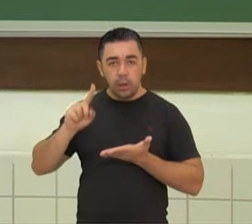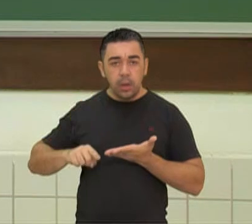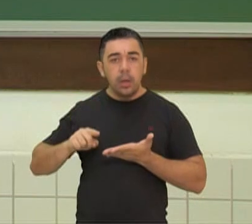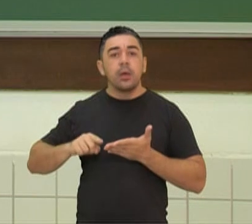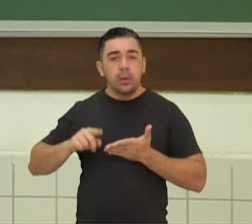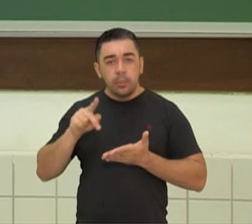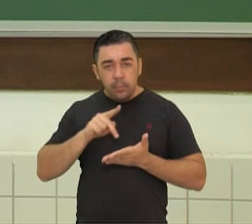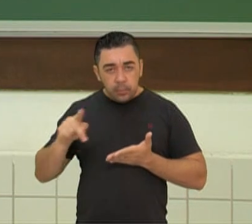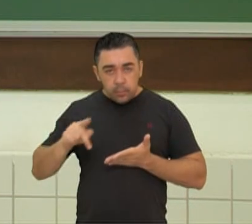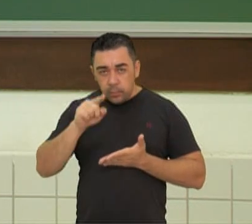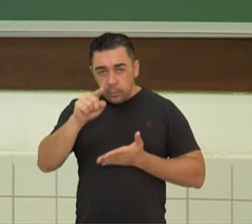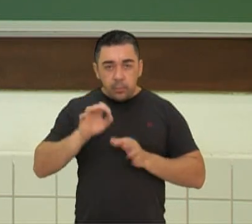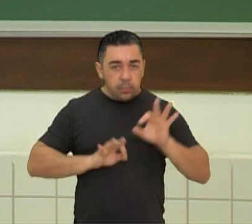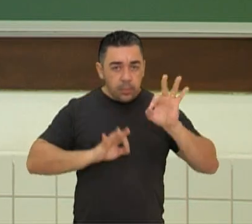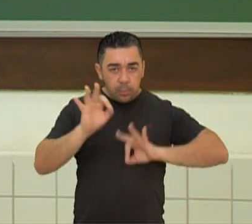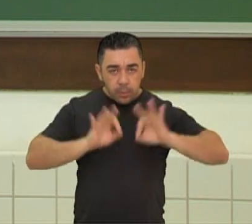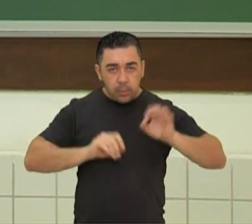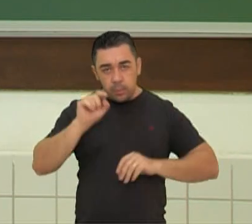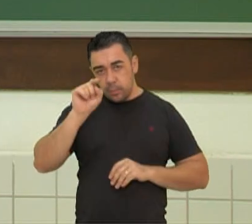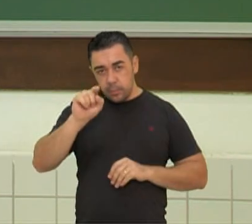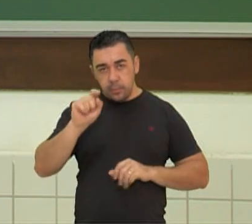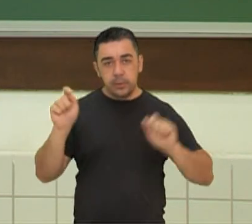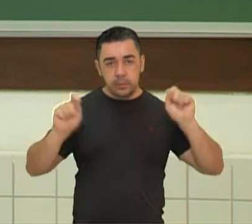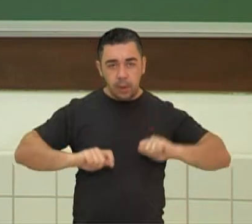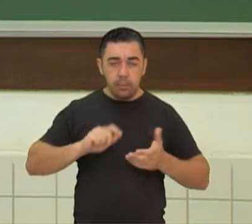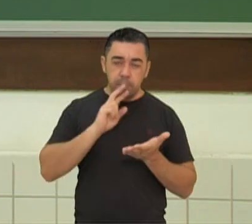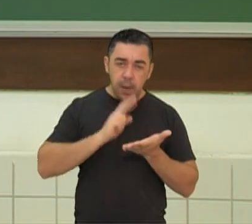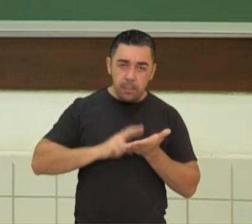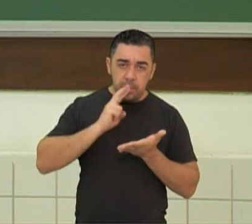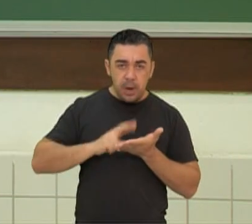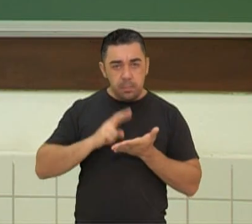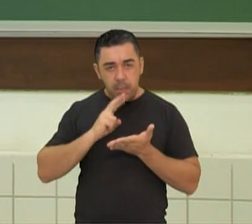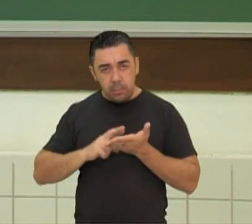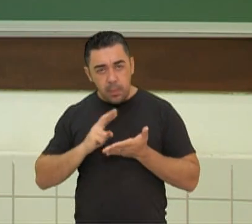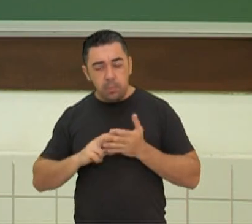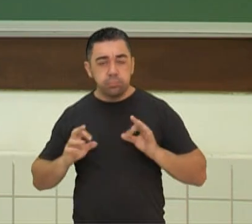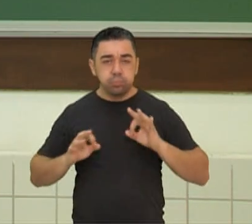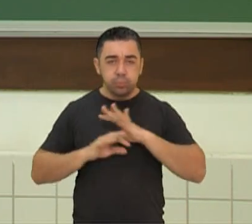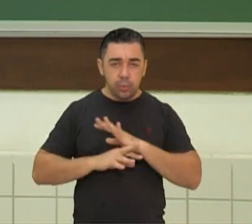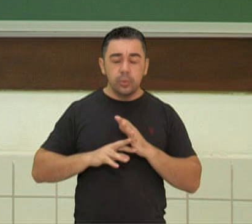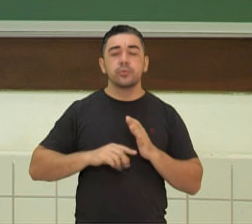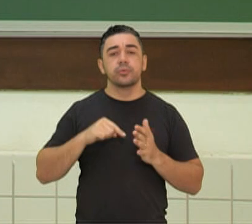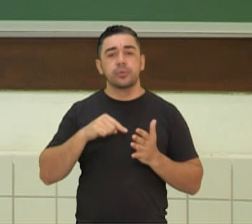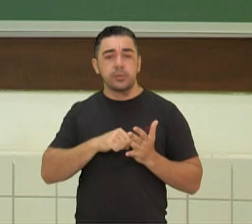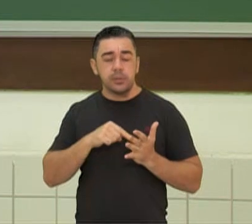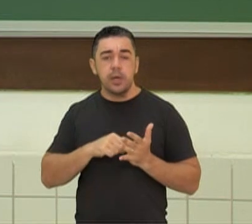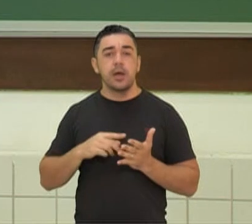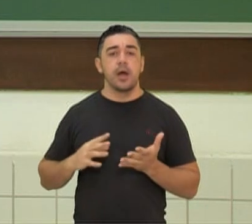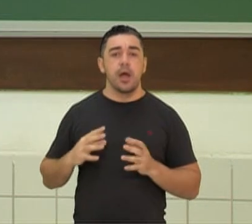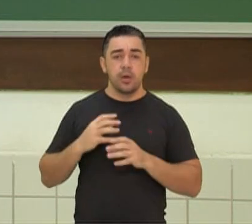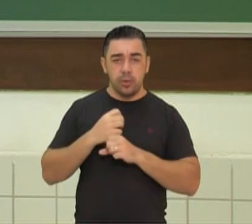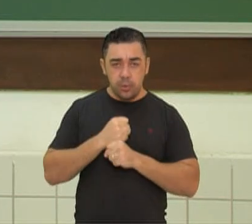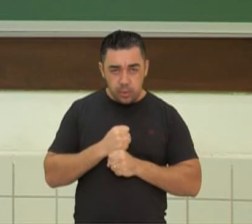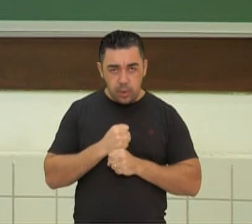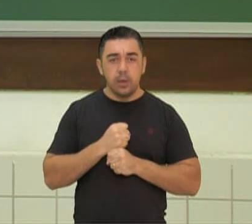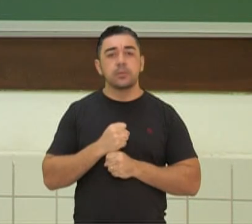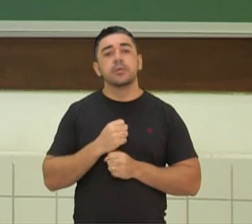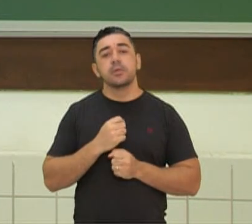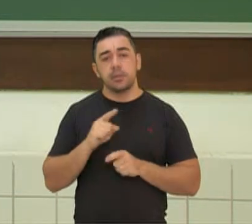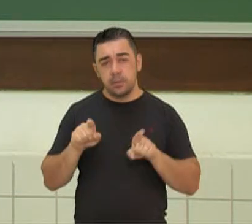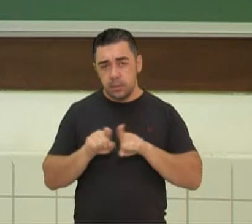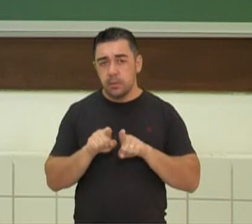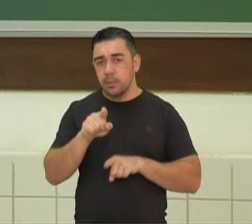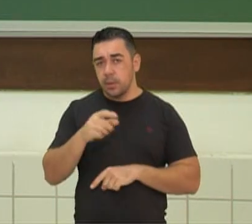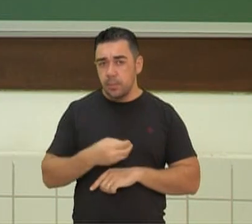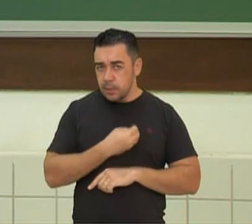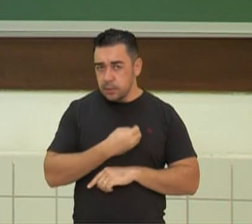vocês prepararam para que vocês possam receber esse material, levar para casa, resolver e